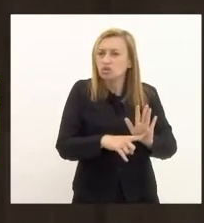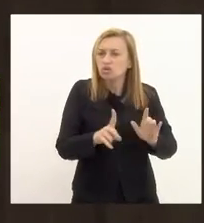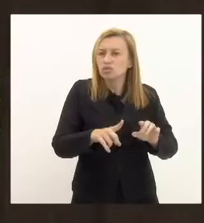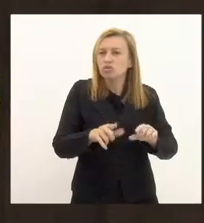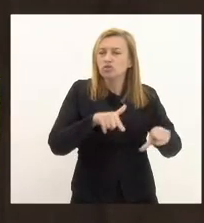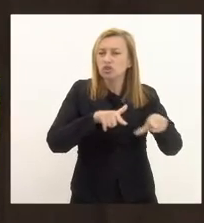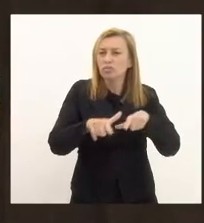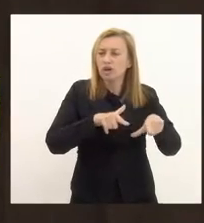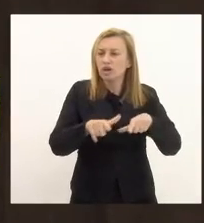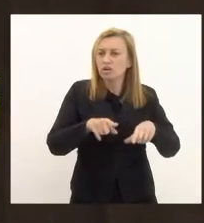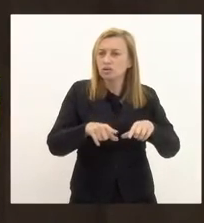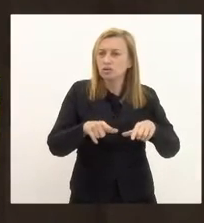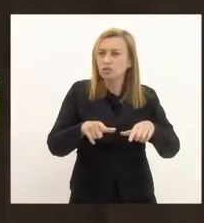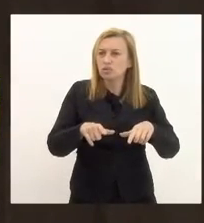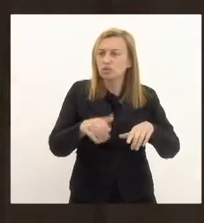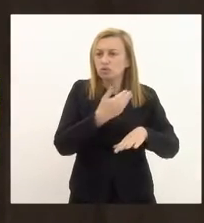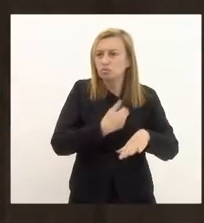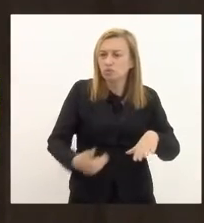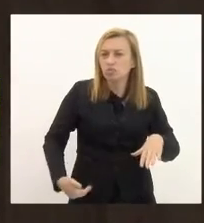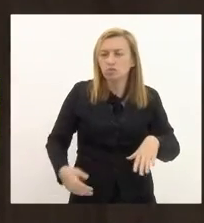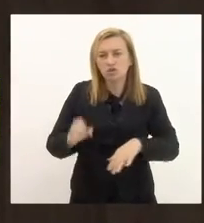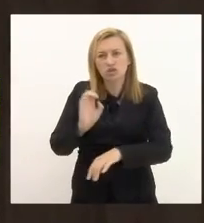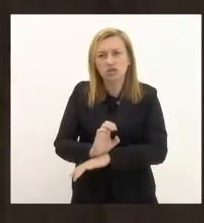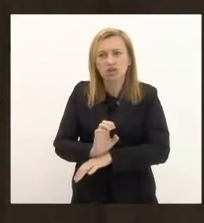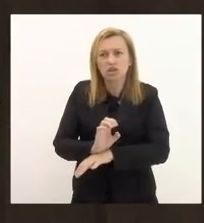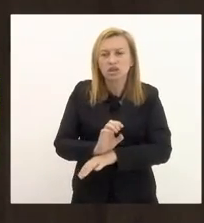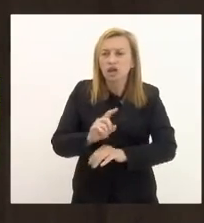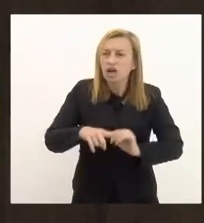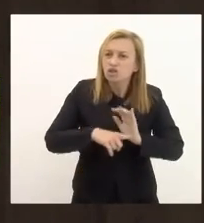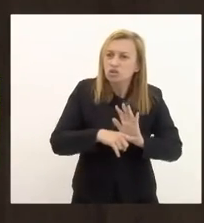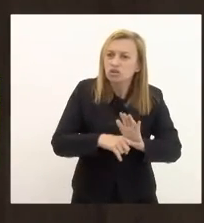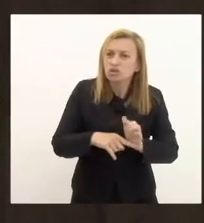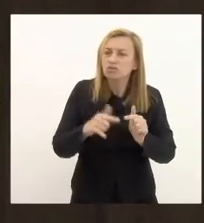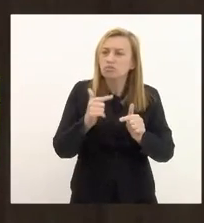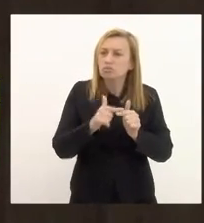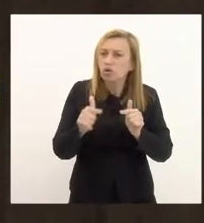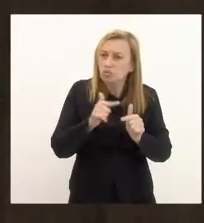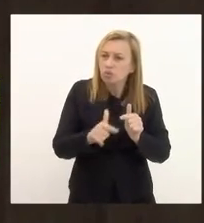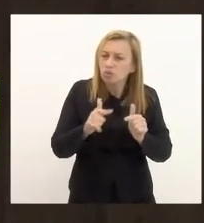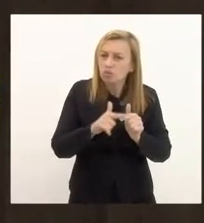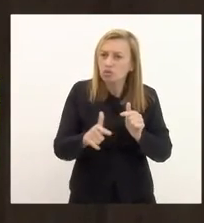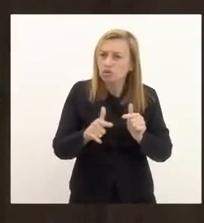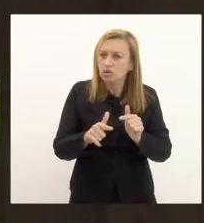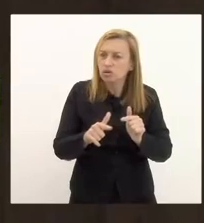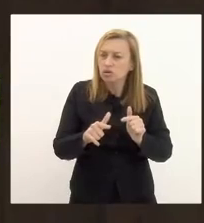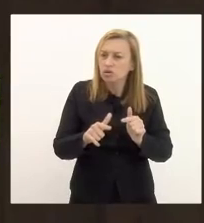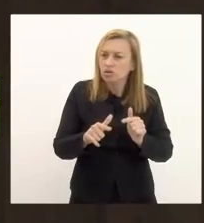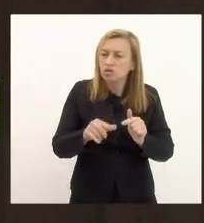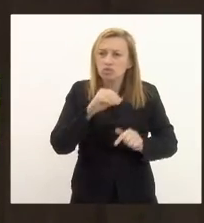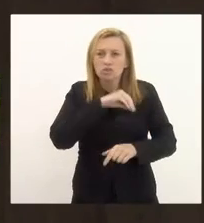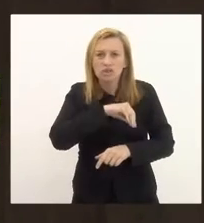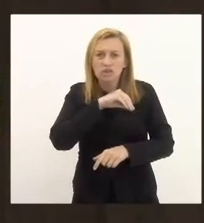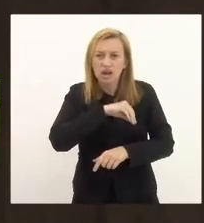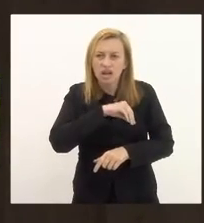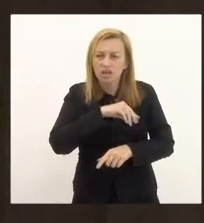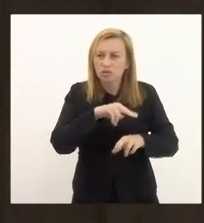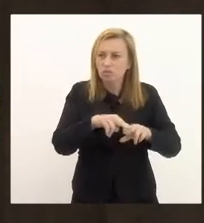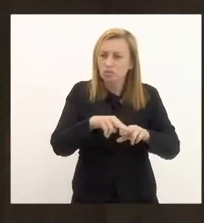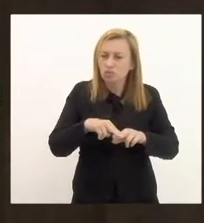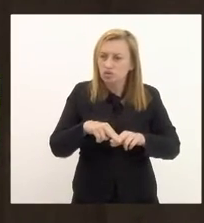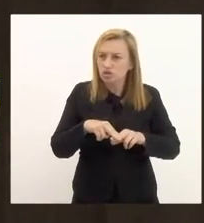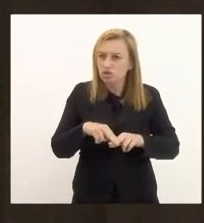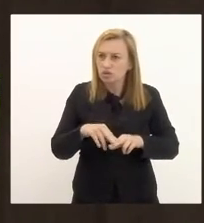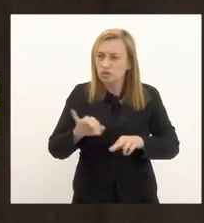do serviço público estadual que conseguem amortizar o problema da corrosão dos salários pela inflação porque não temos